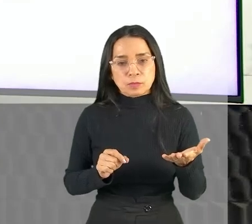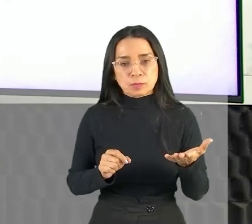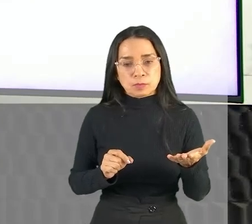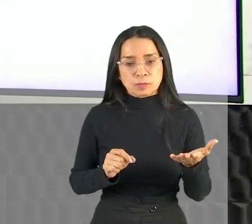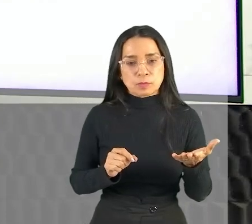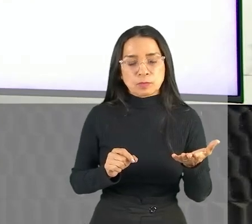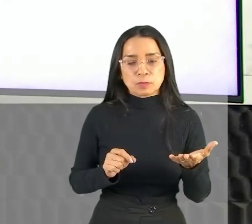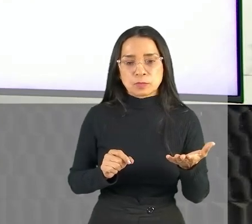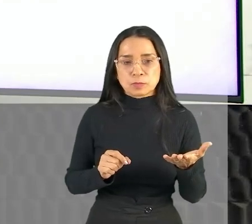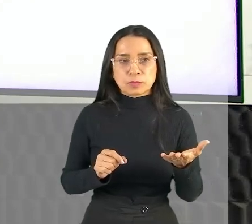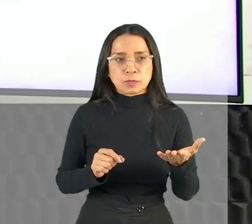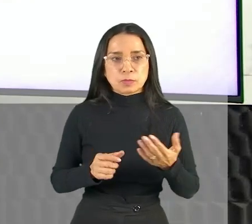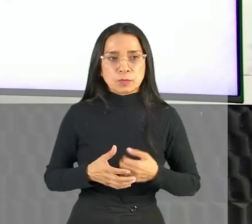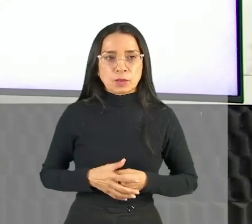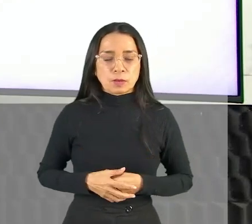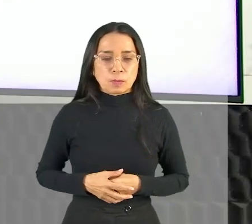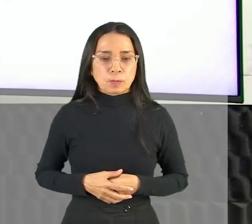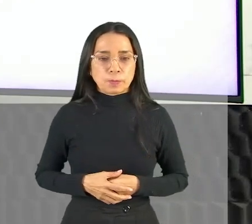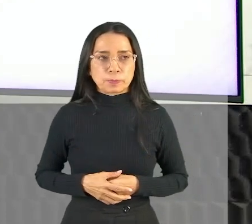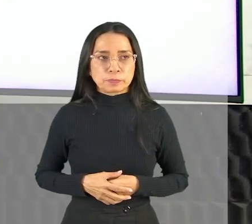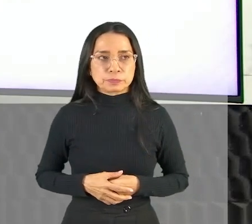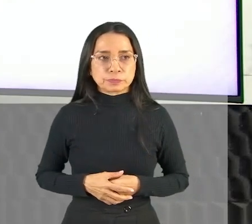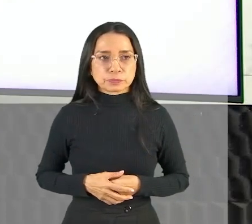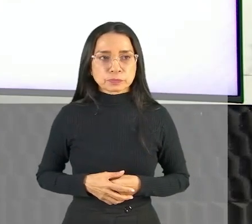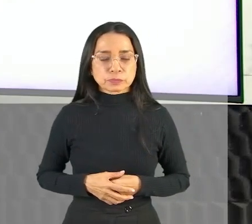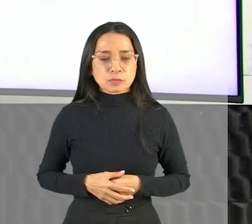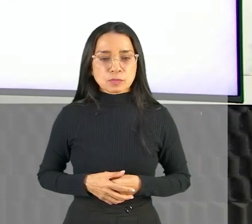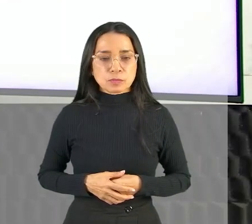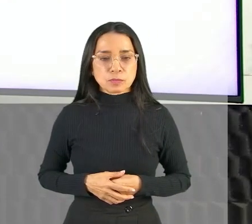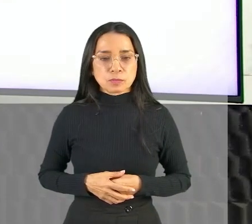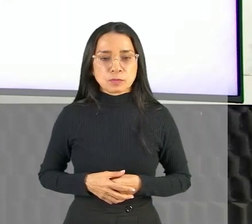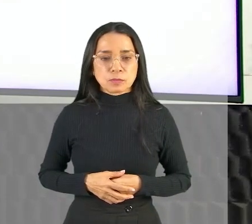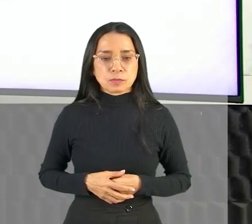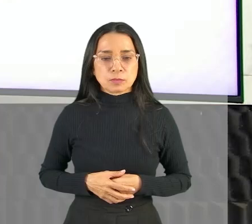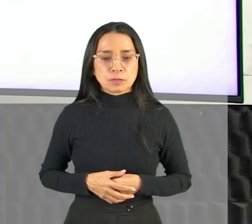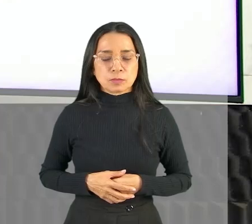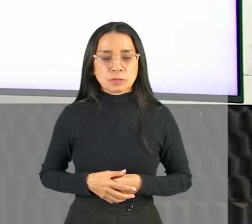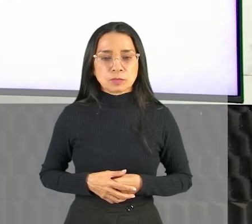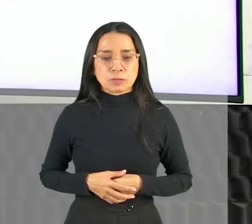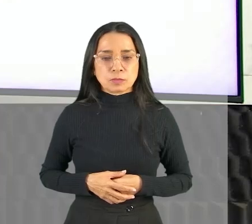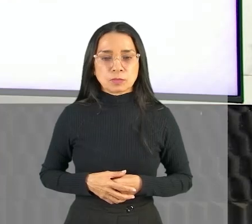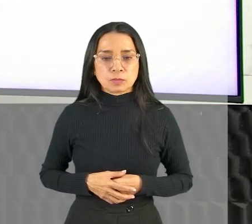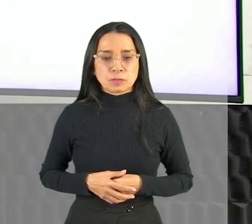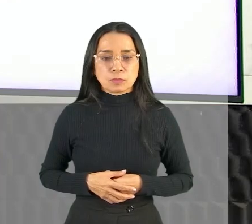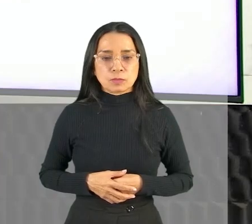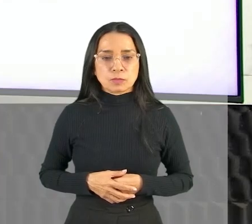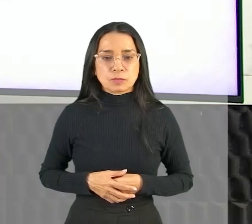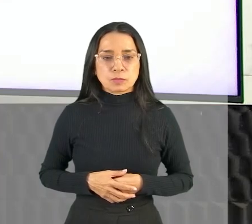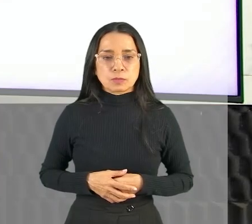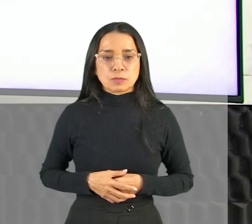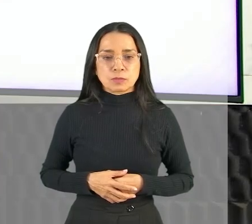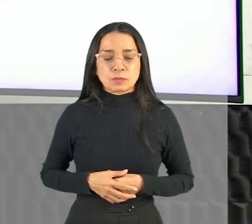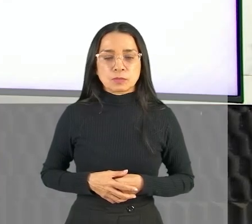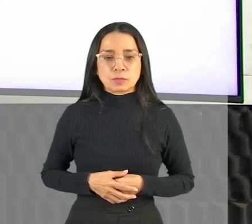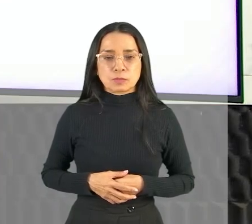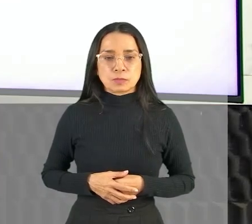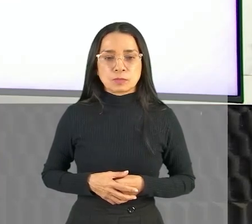para a quimiossíntese, foi para a respiração, tá? E comparou agora a respiração com a letra B aqui,